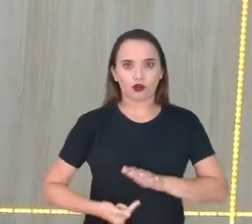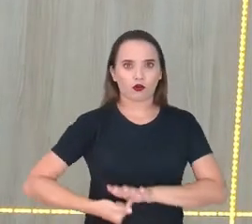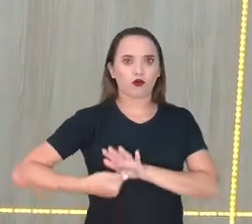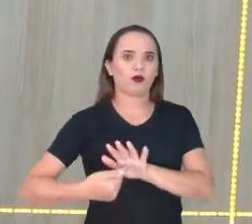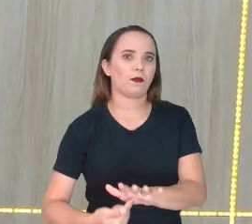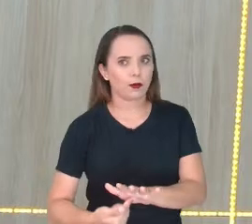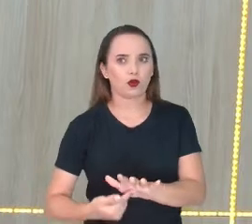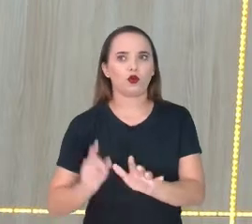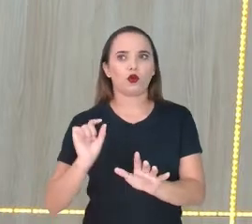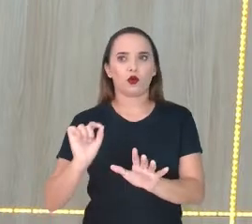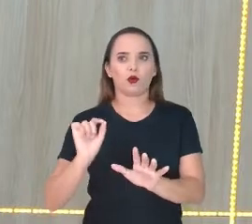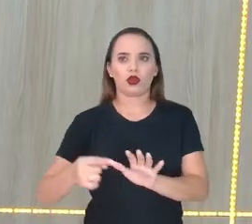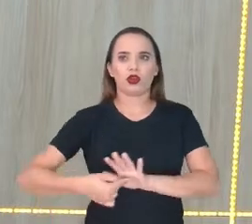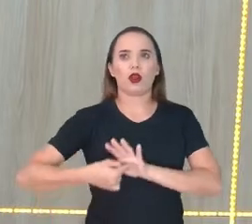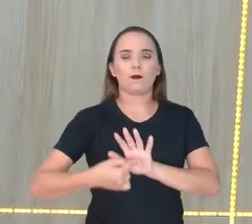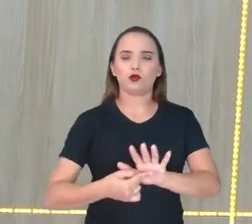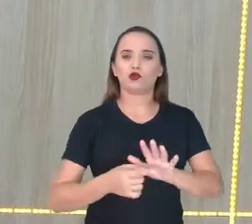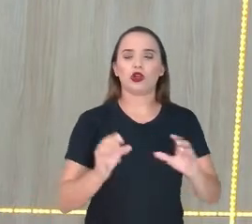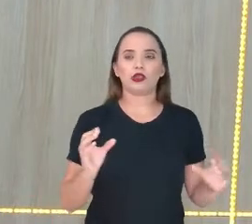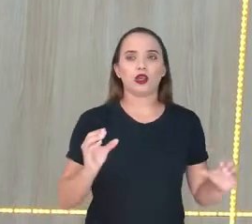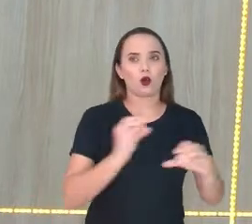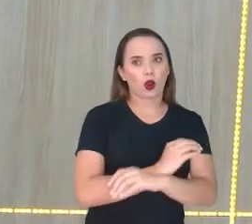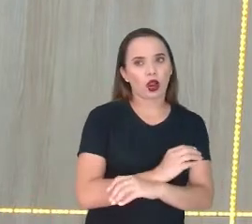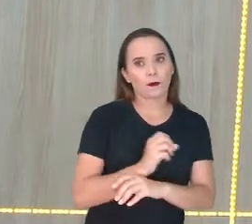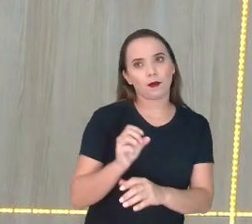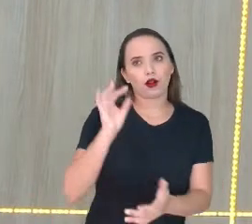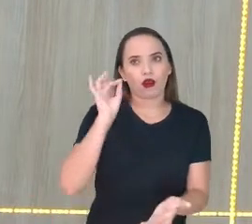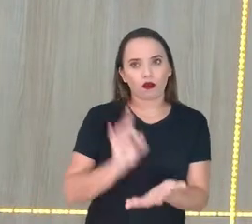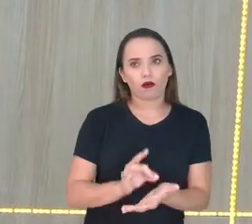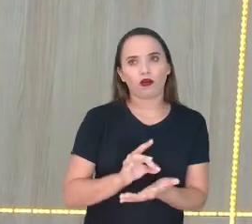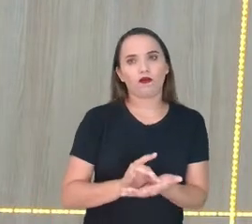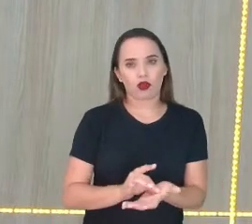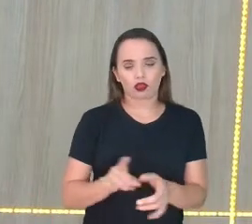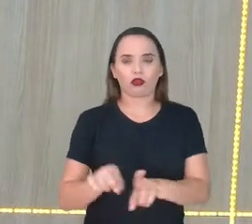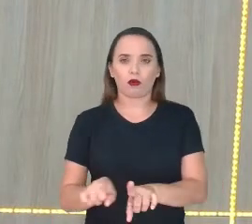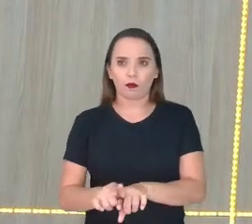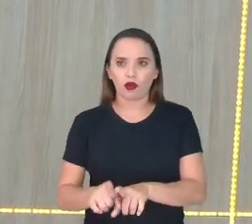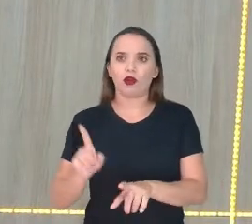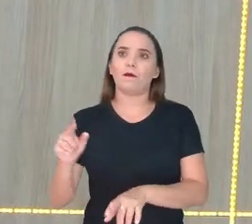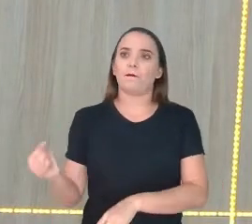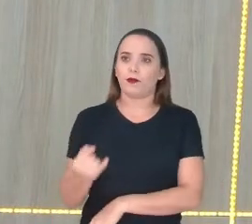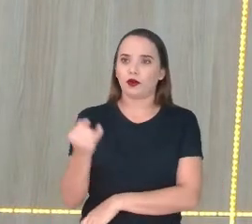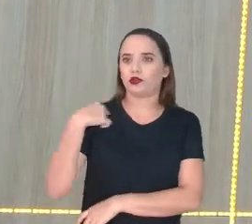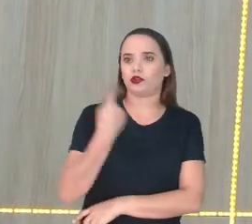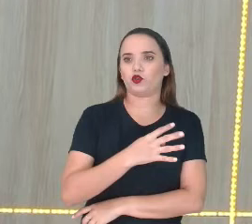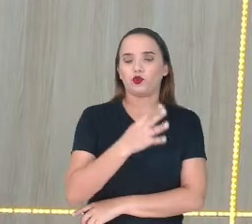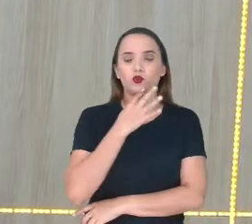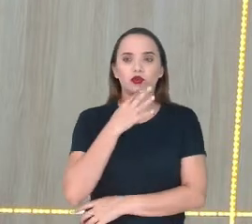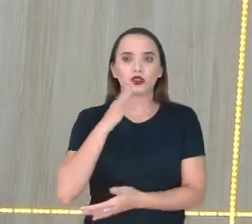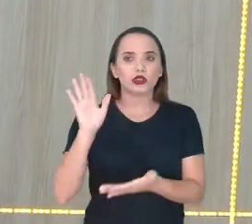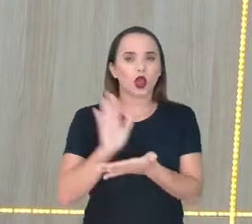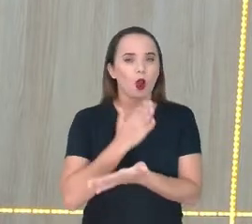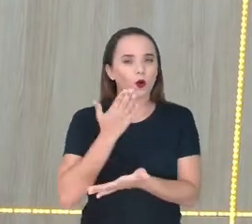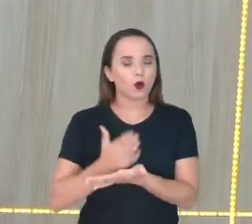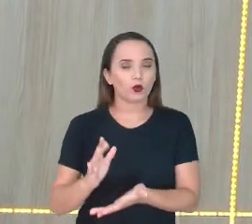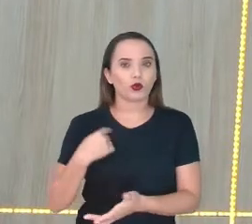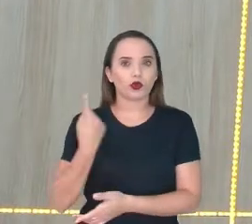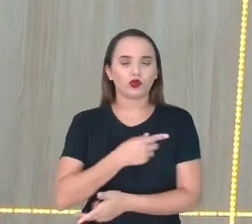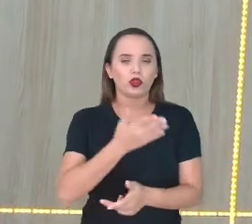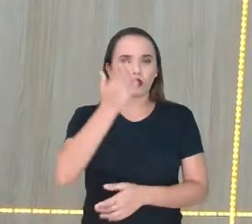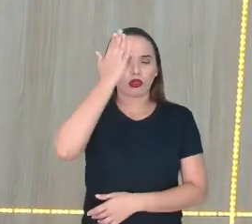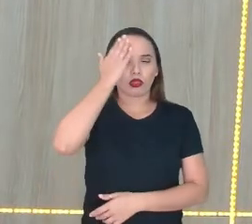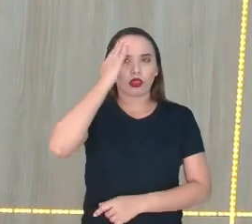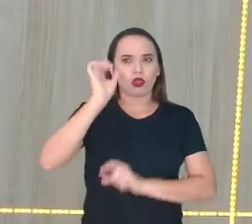de conclusão e premissa. É importante conhecer algumas, tanto para ser capaz de identificar o que